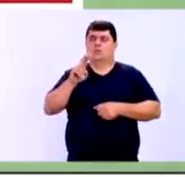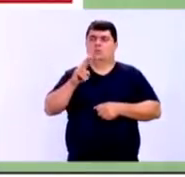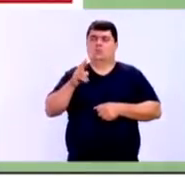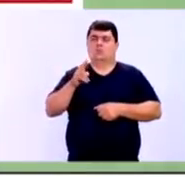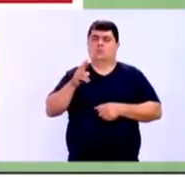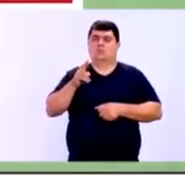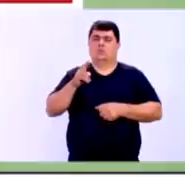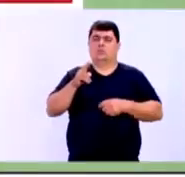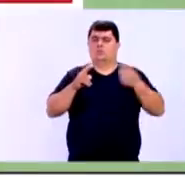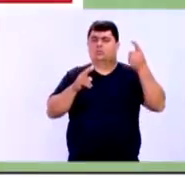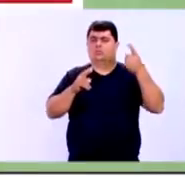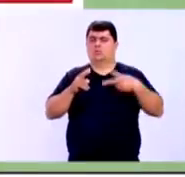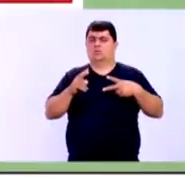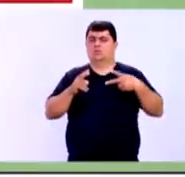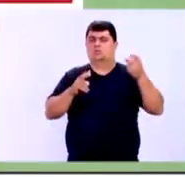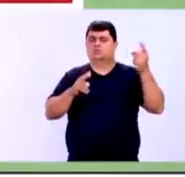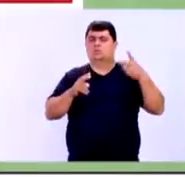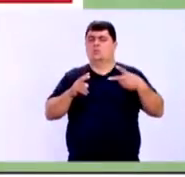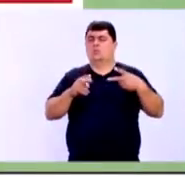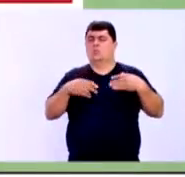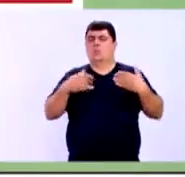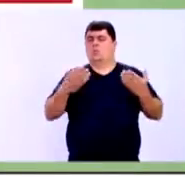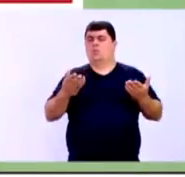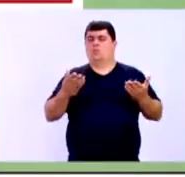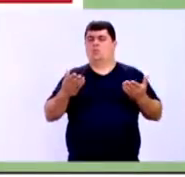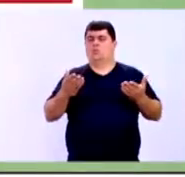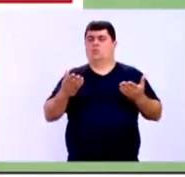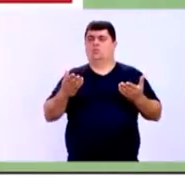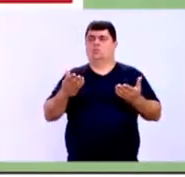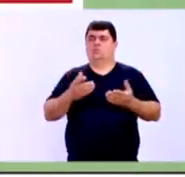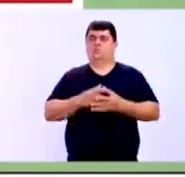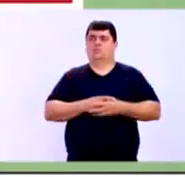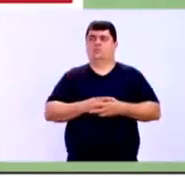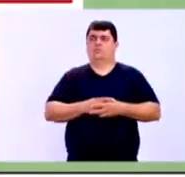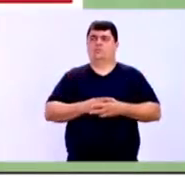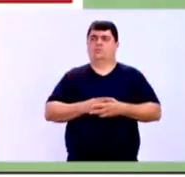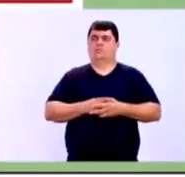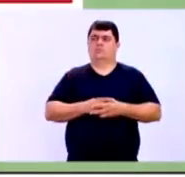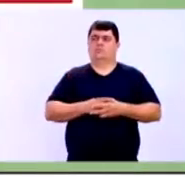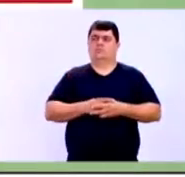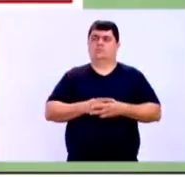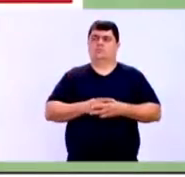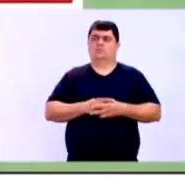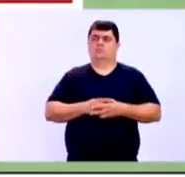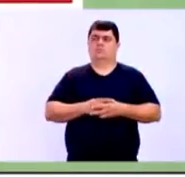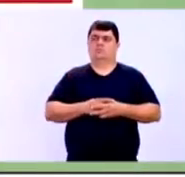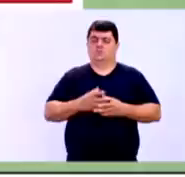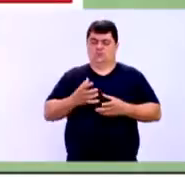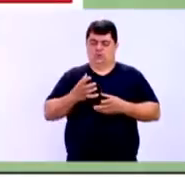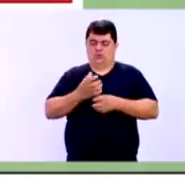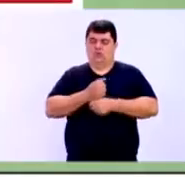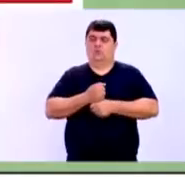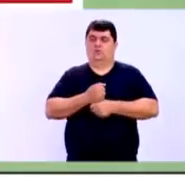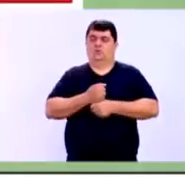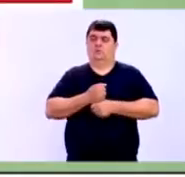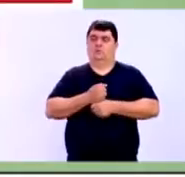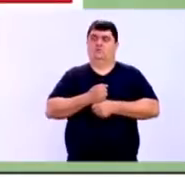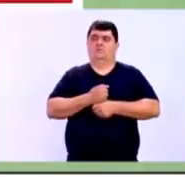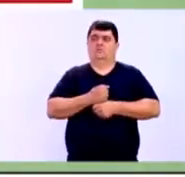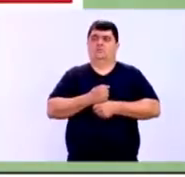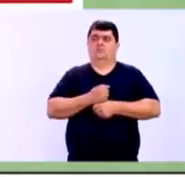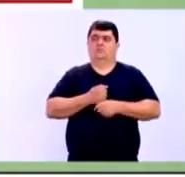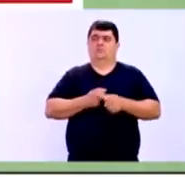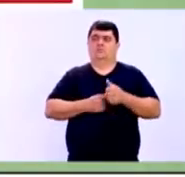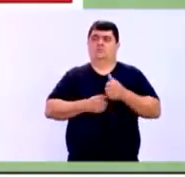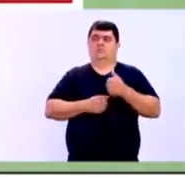qual? Do primeiro, do último. O que eu faço? O que você faz? Vamos somar.